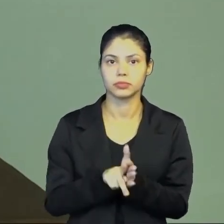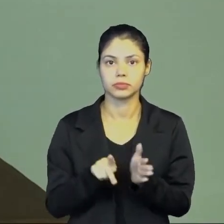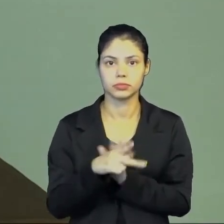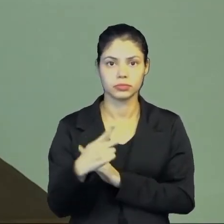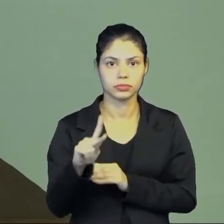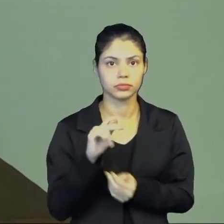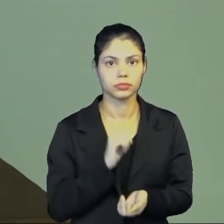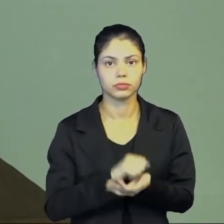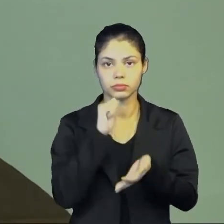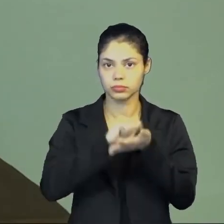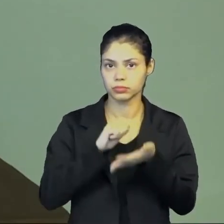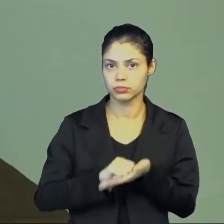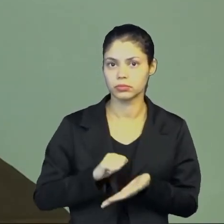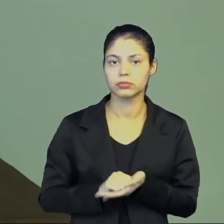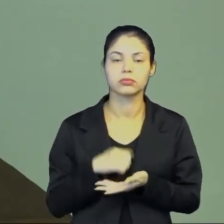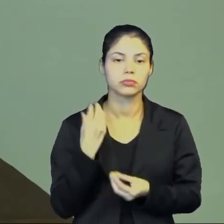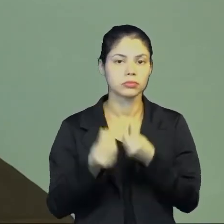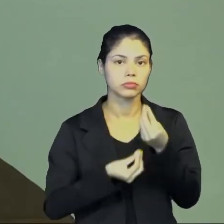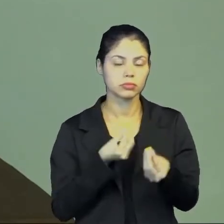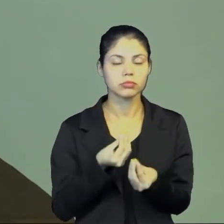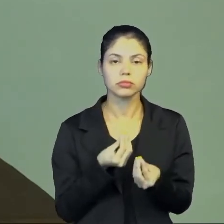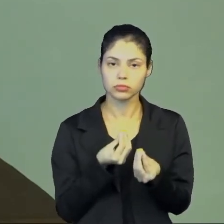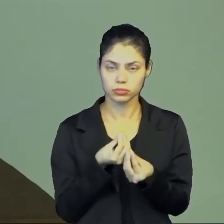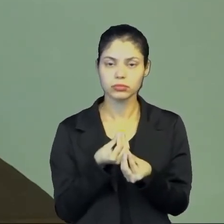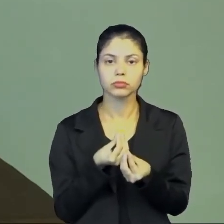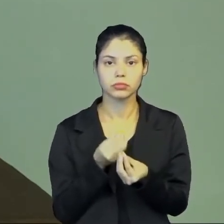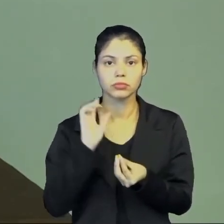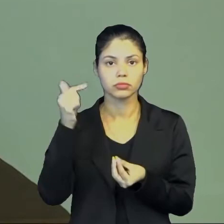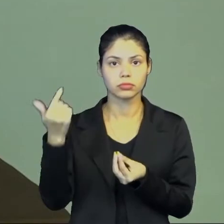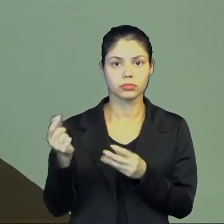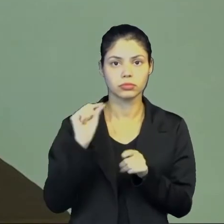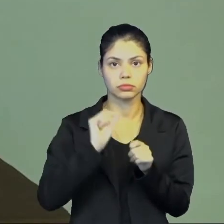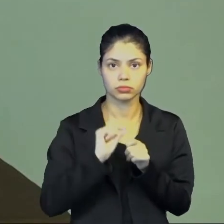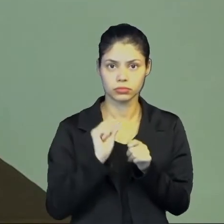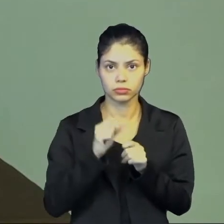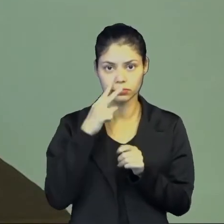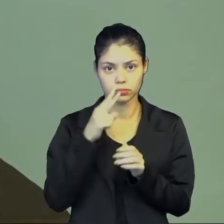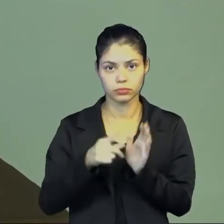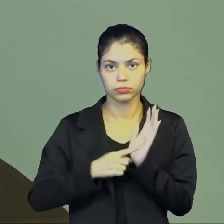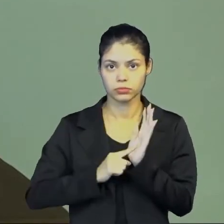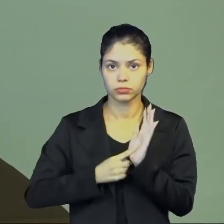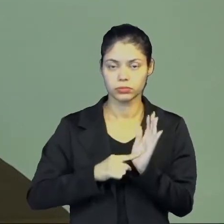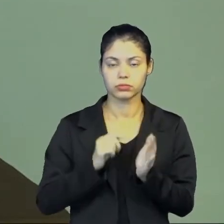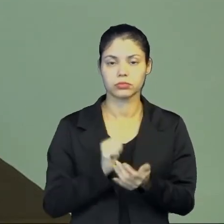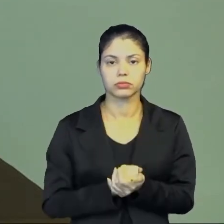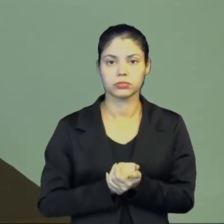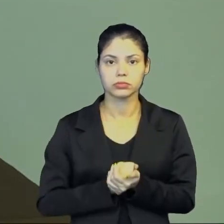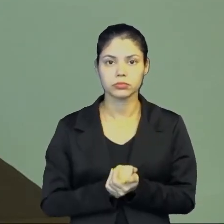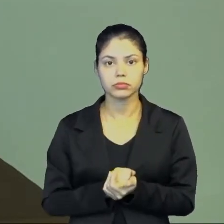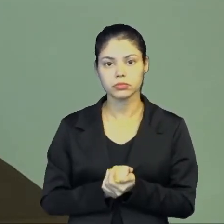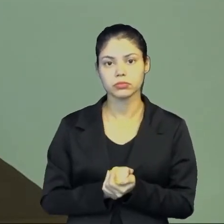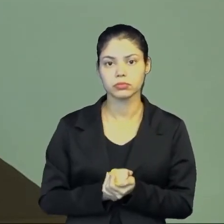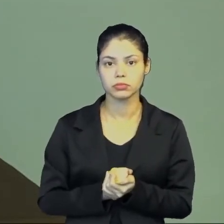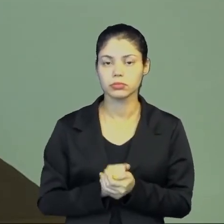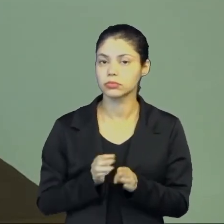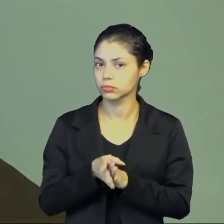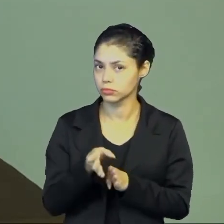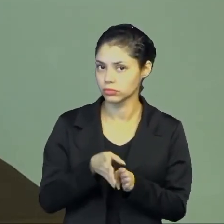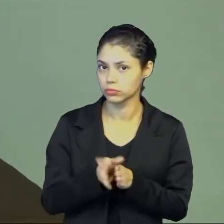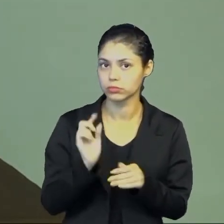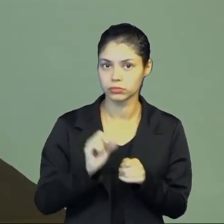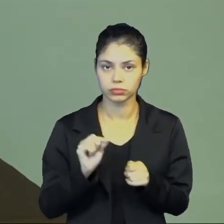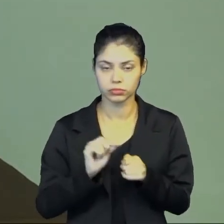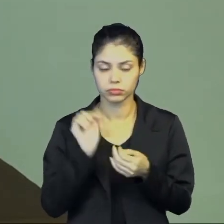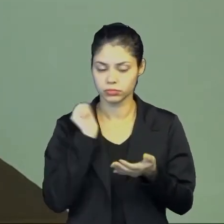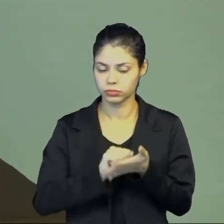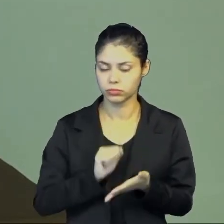dele, eu registro o texto da maneira que eu lembrar e depois eu vou vendo esses pontos. Não é do primeiro momento, não. Então, o conselho que eu te dou, você faça